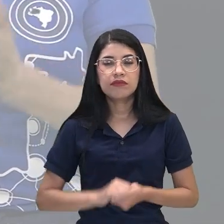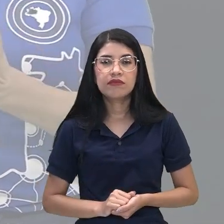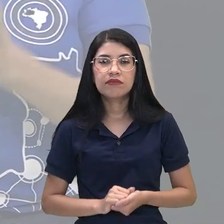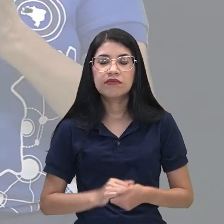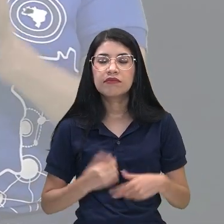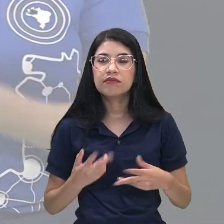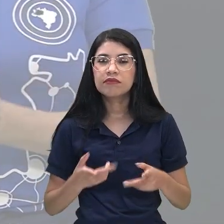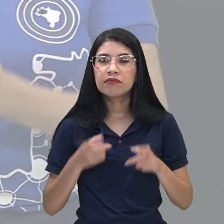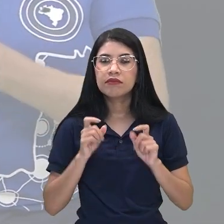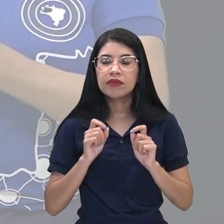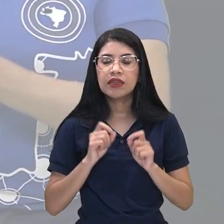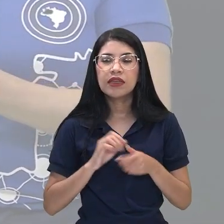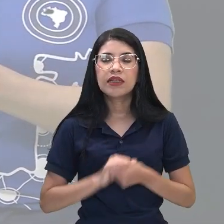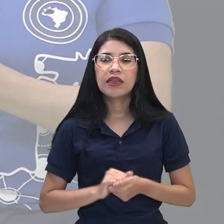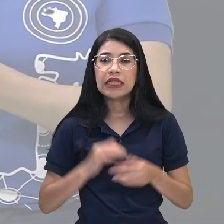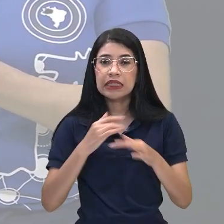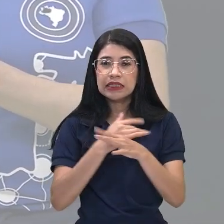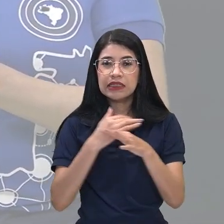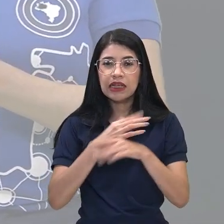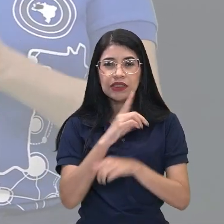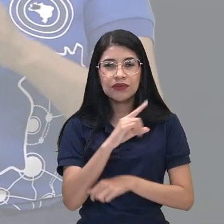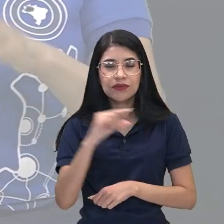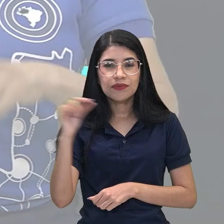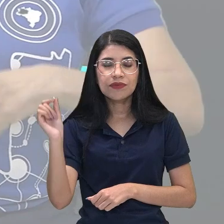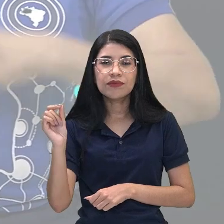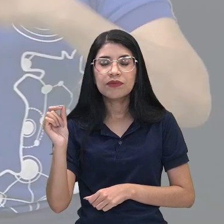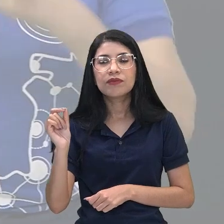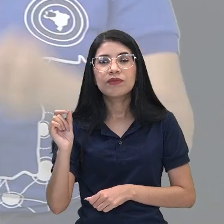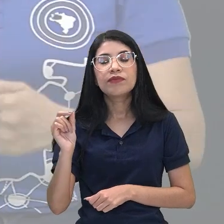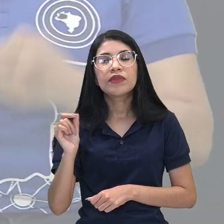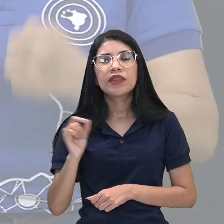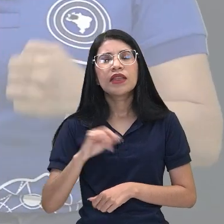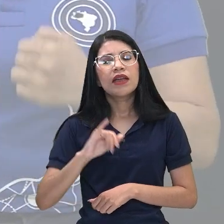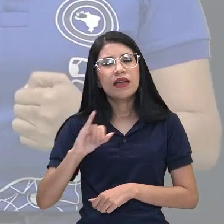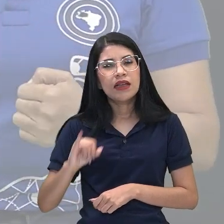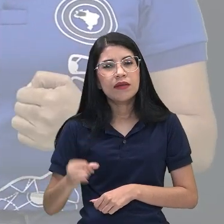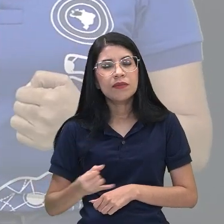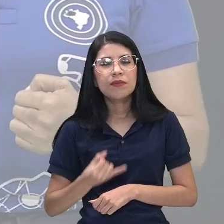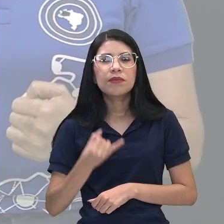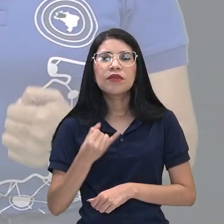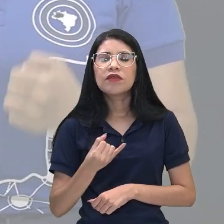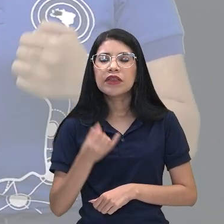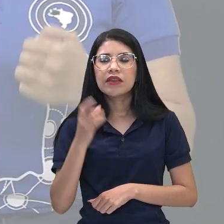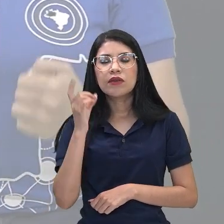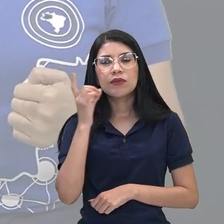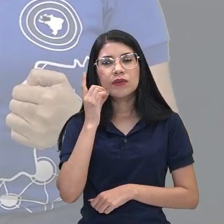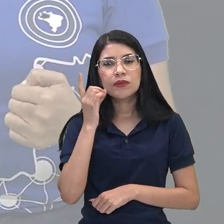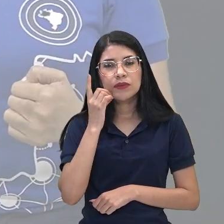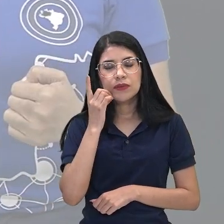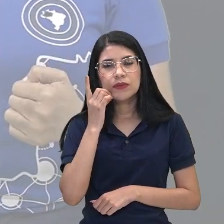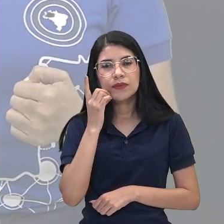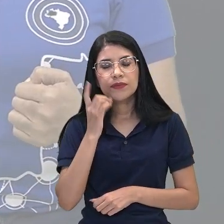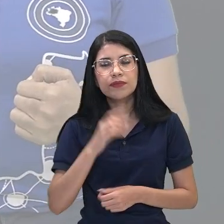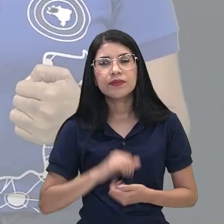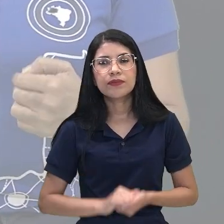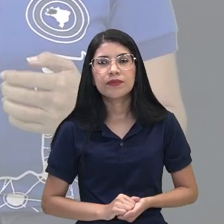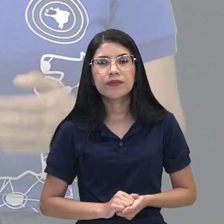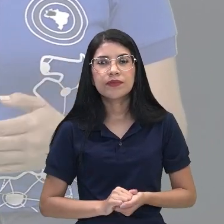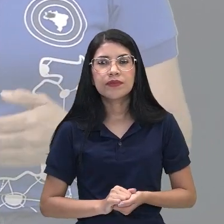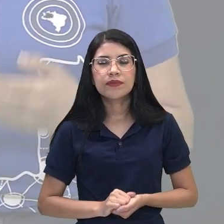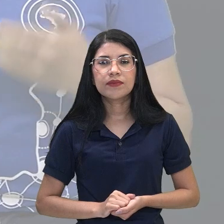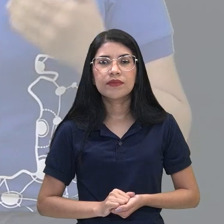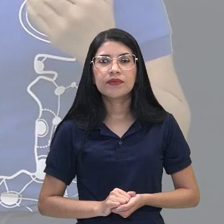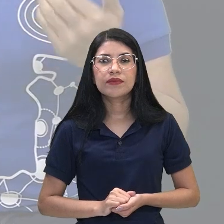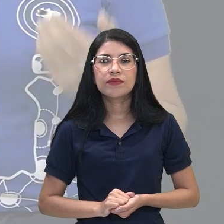olha, vamos fugir da cidade, vamos aproveitar o máximo o dia, né,